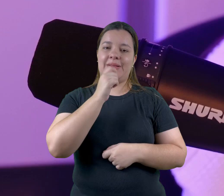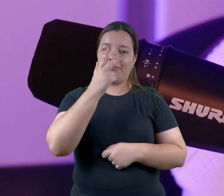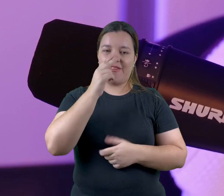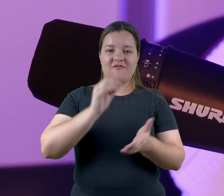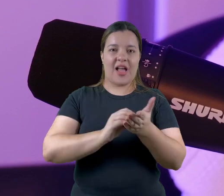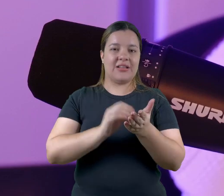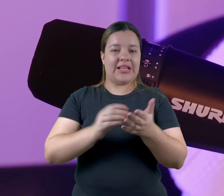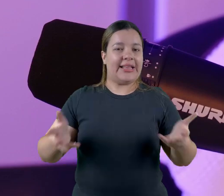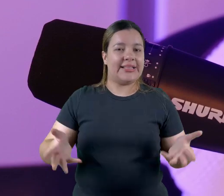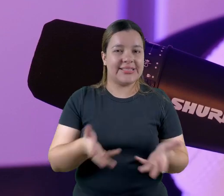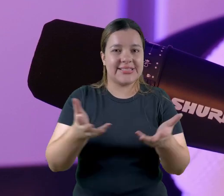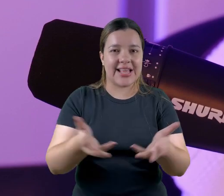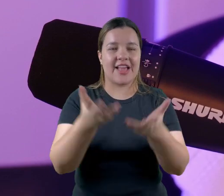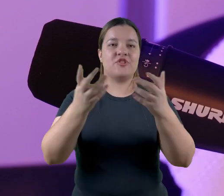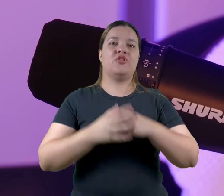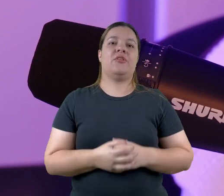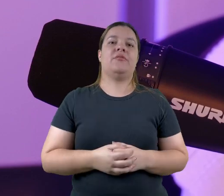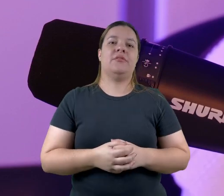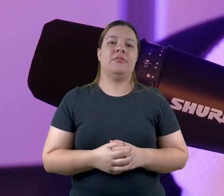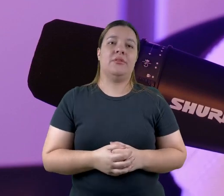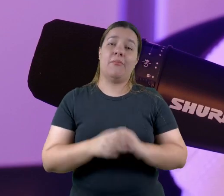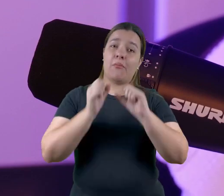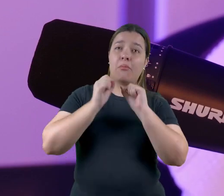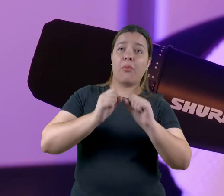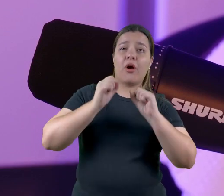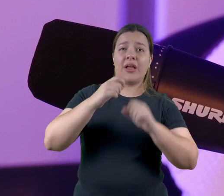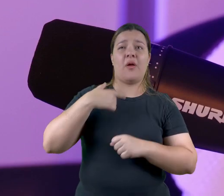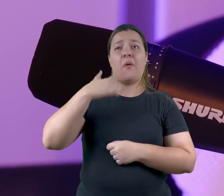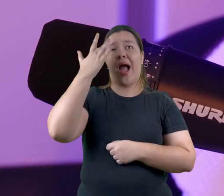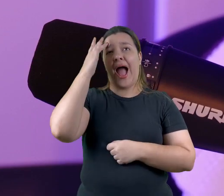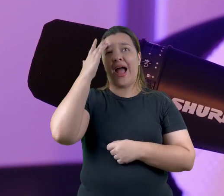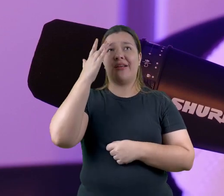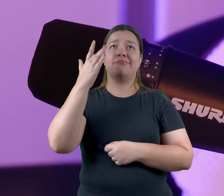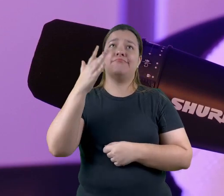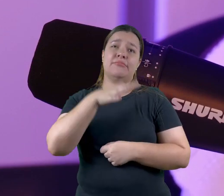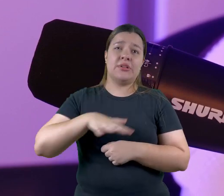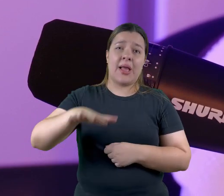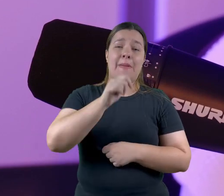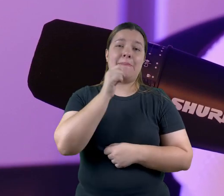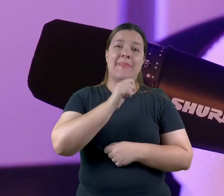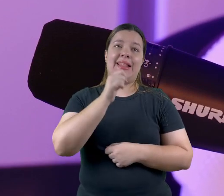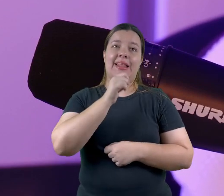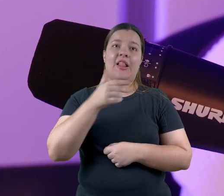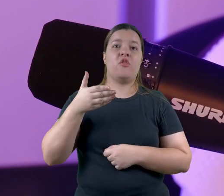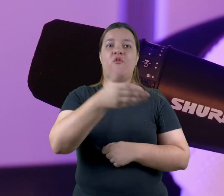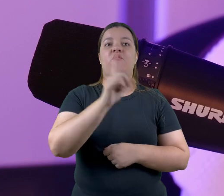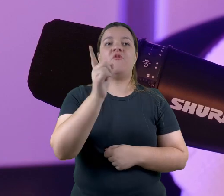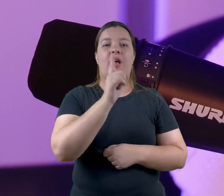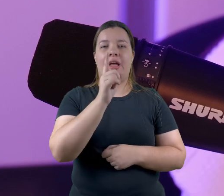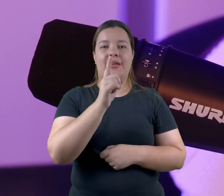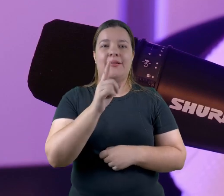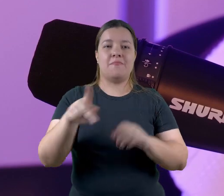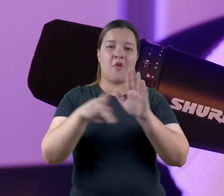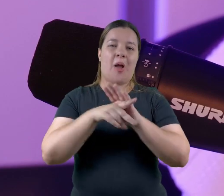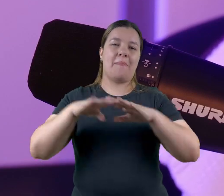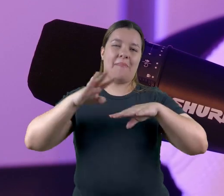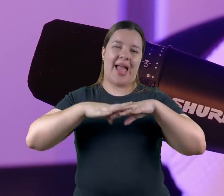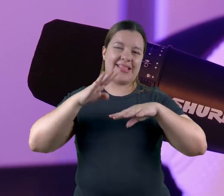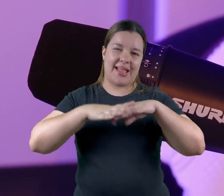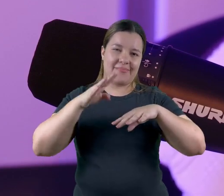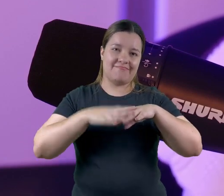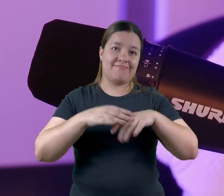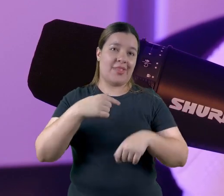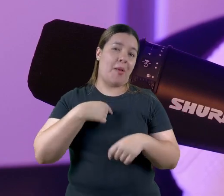é muito incentivo Pode ser que eu acho que no geral as meninas não vão muito para uma parte de